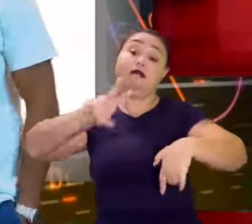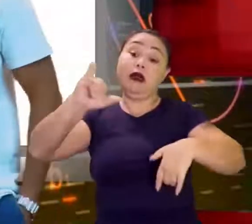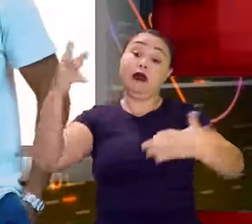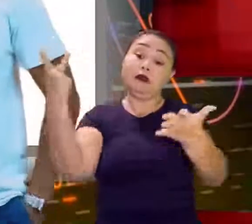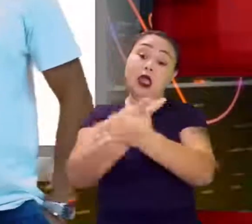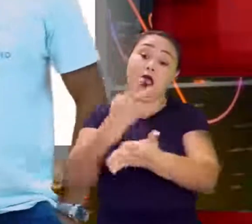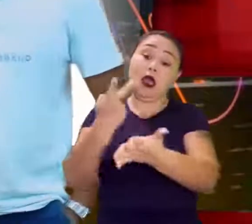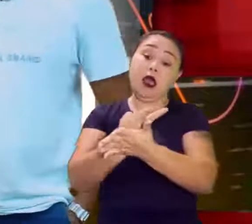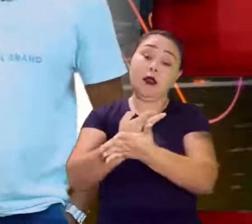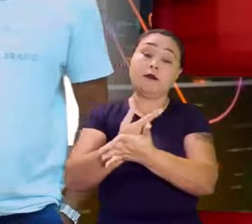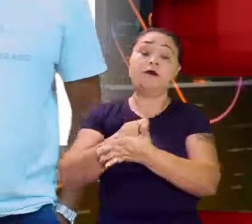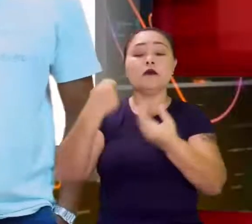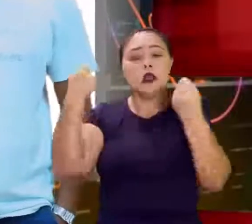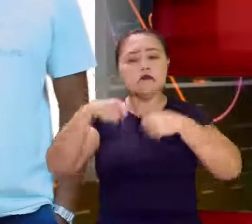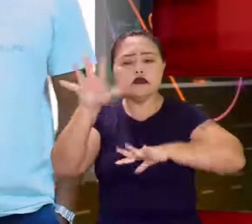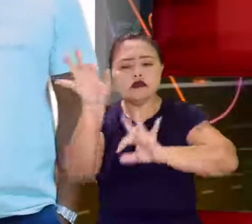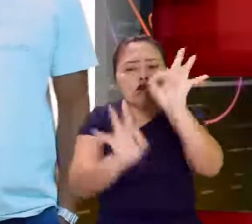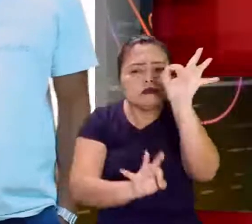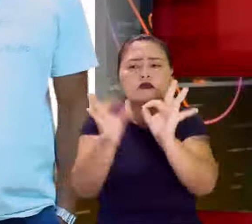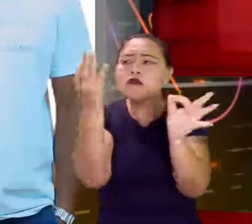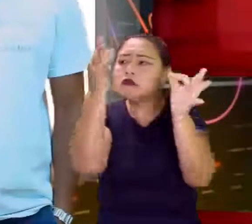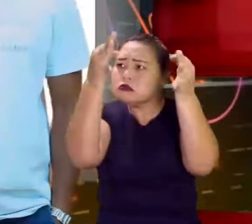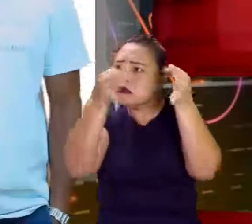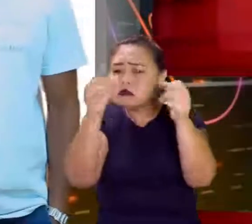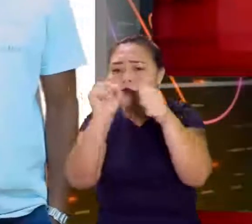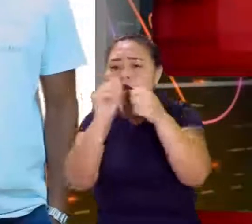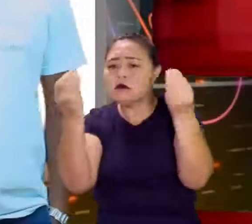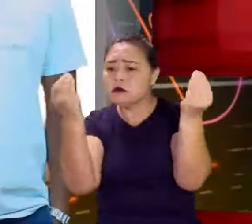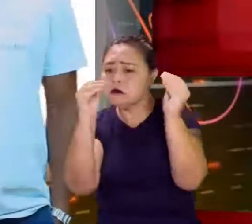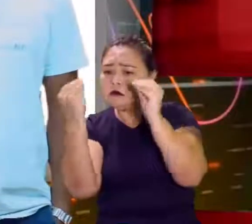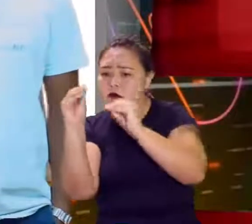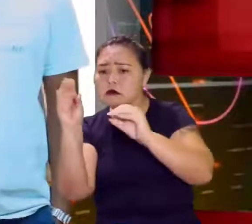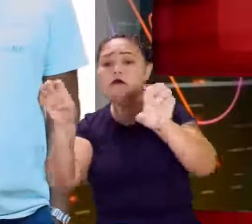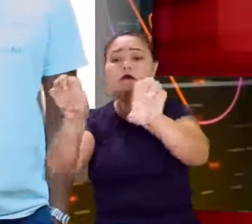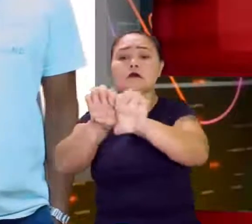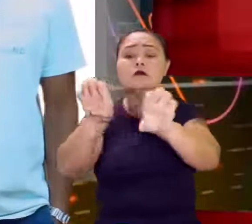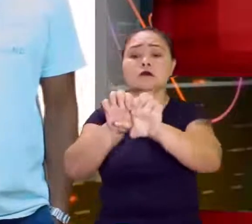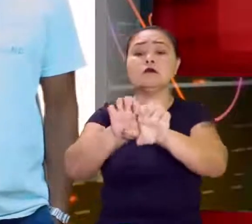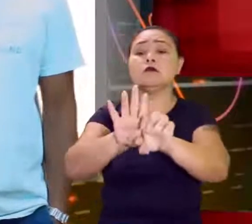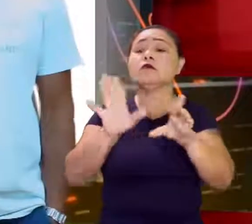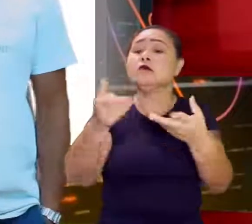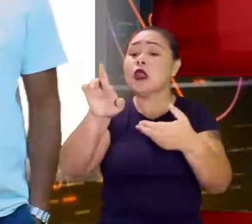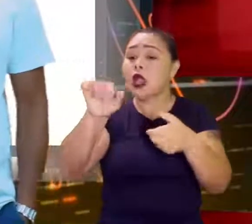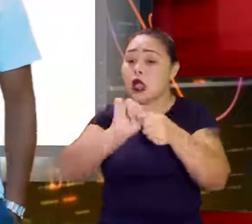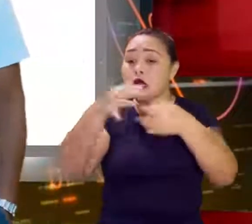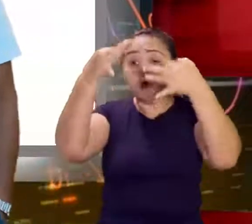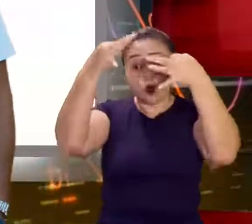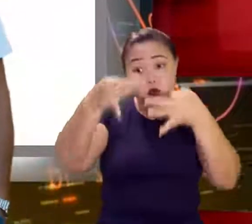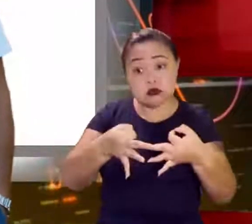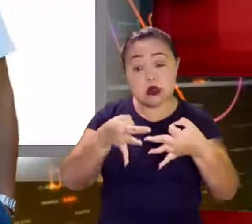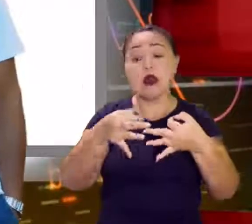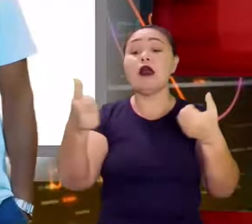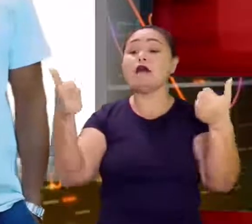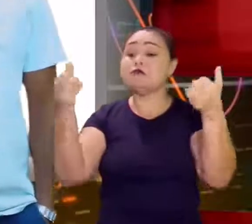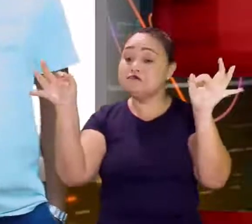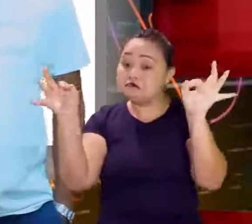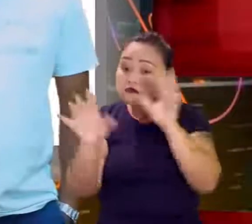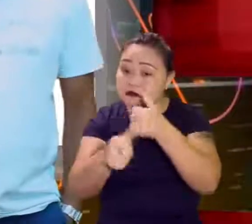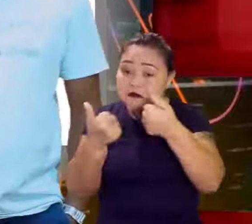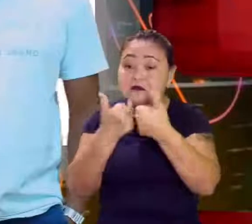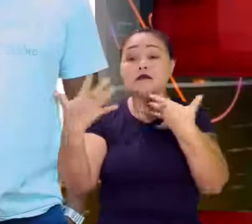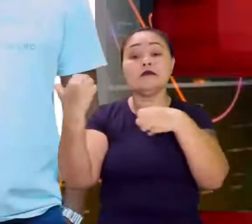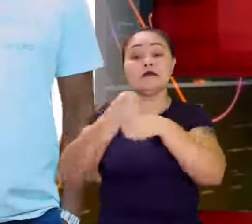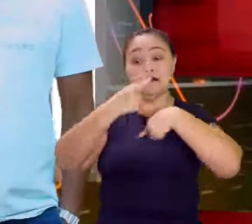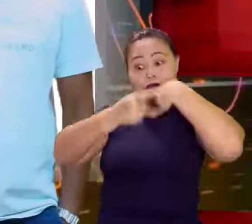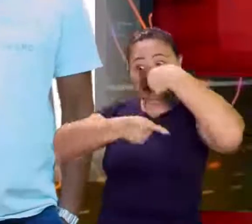gente precisa colocar direitinho os termos ali, né, na equação para achar uma razão correta e aí sim fechar aí a continha